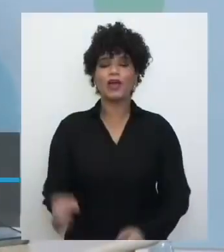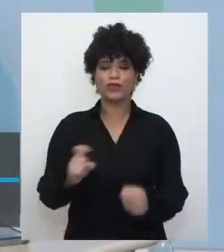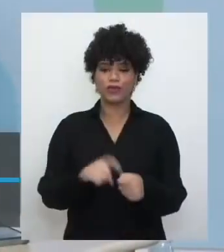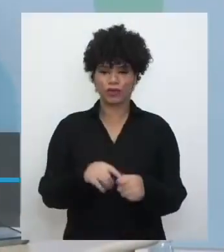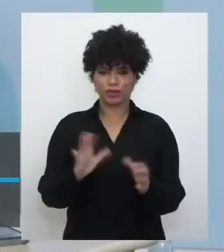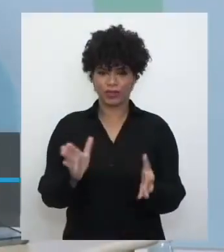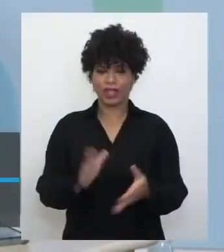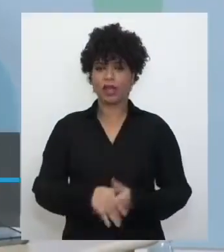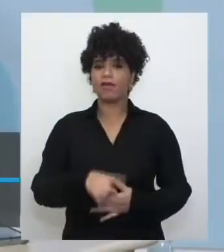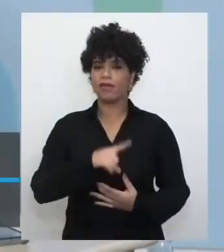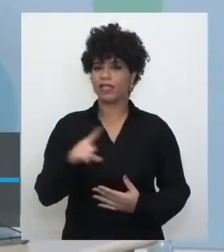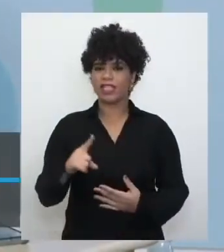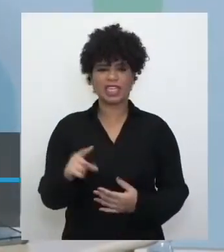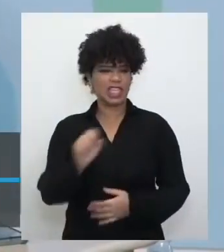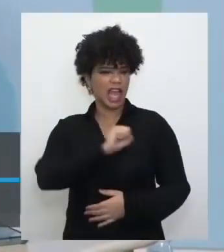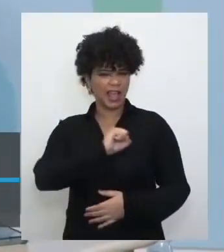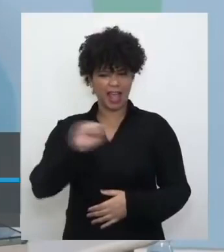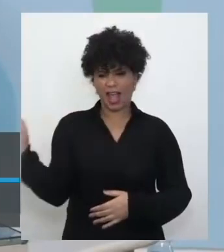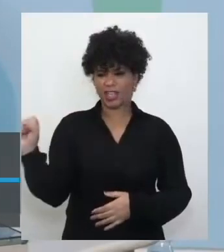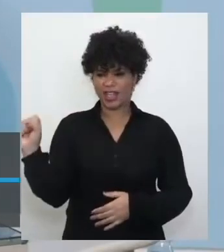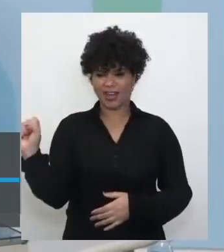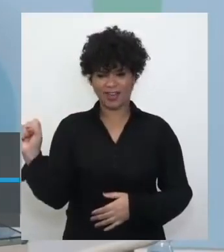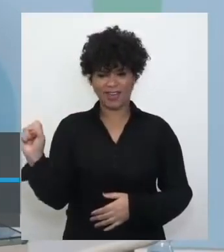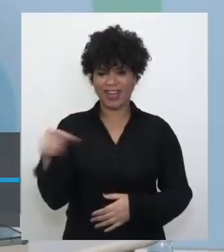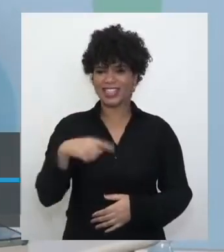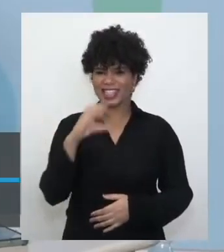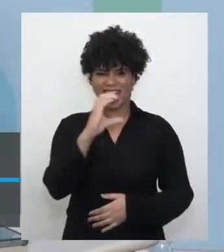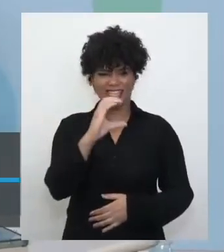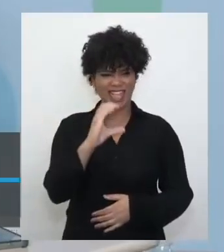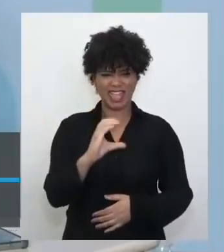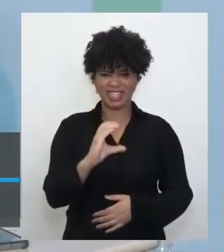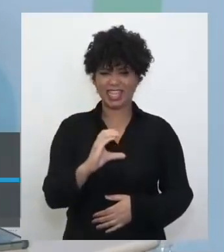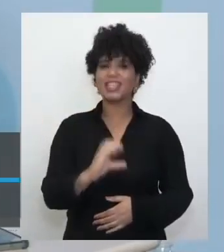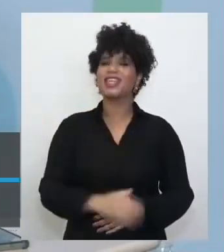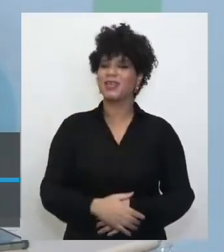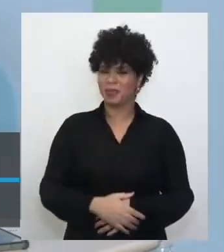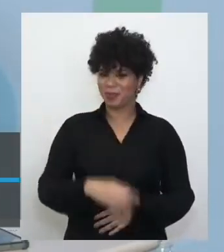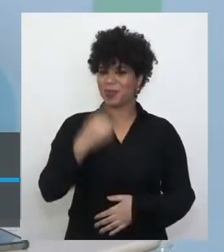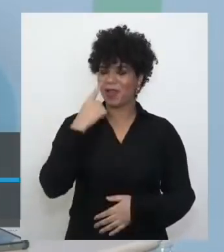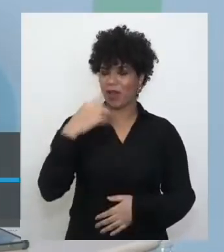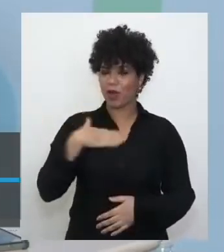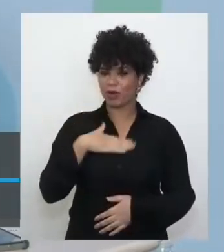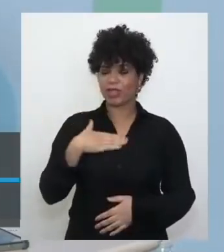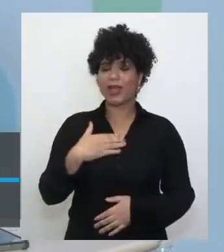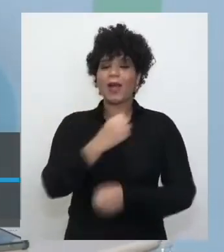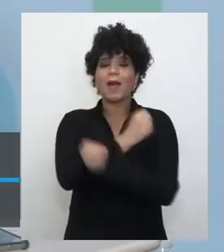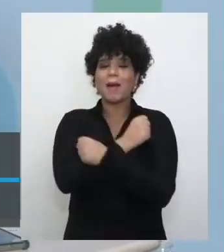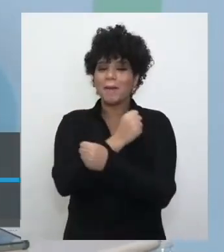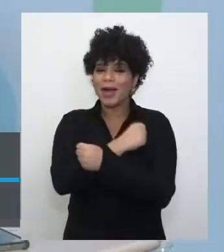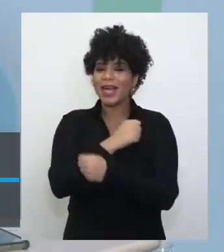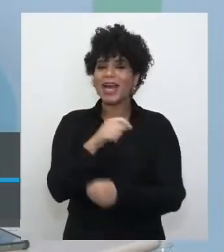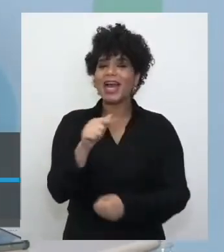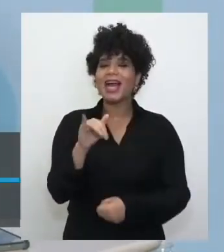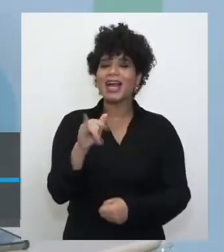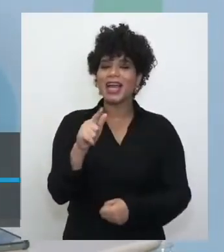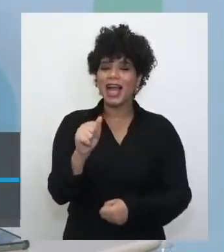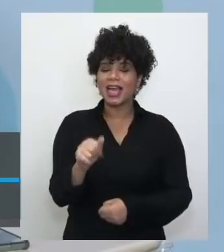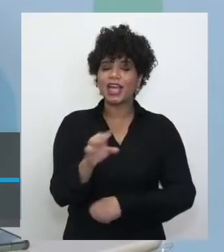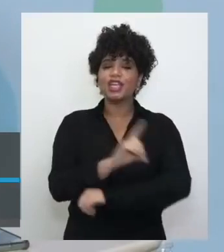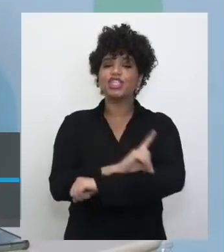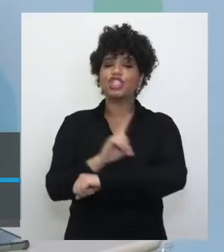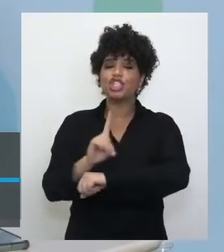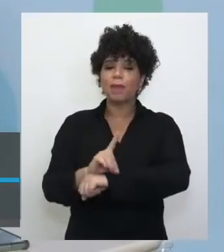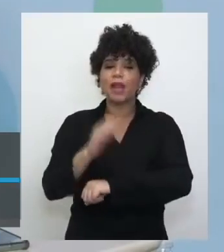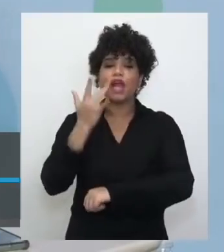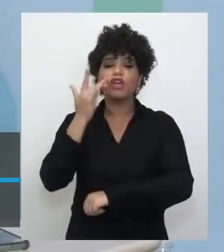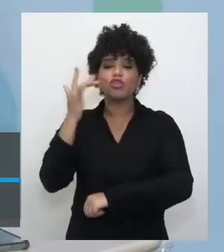Voltamos, olha, vocês arrasaram, só aparece aqui, letra C, C, C. Ó, parabéns. Então, um abraço pessoal de Galha, Diadema,